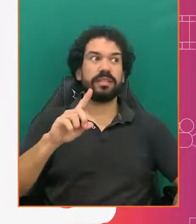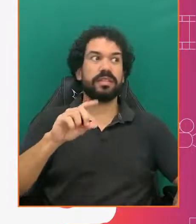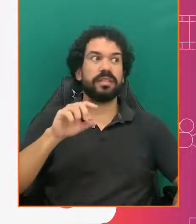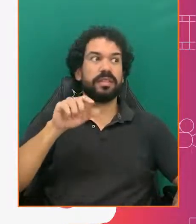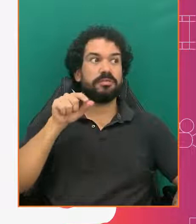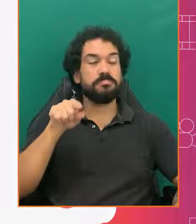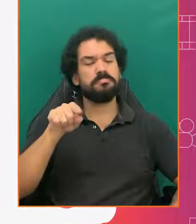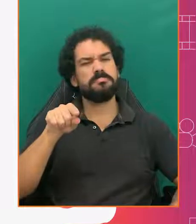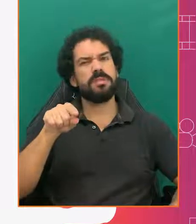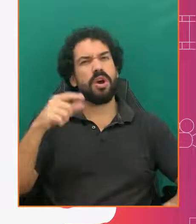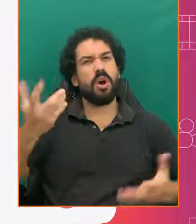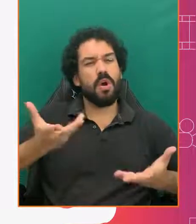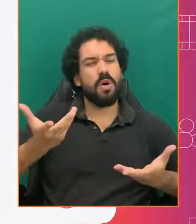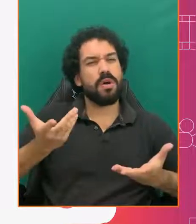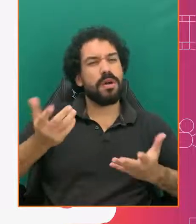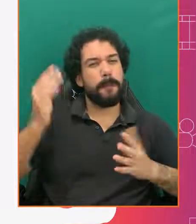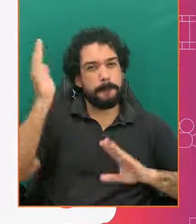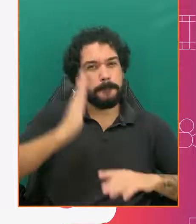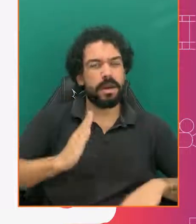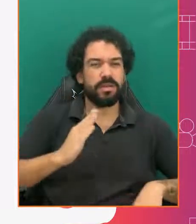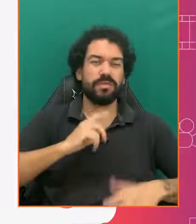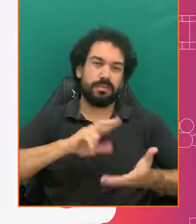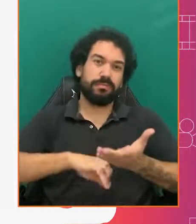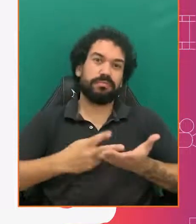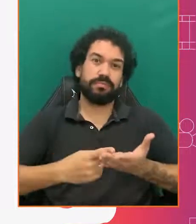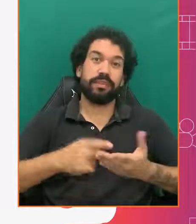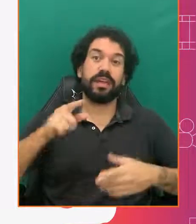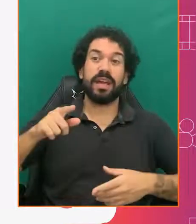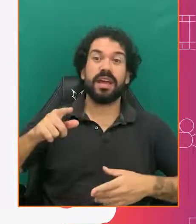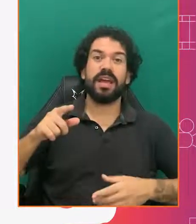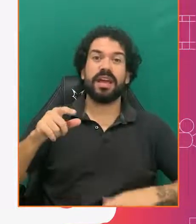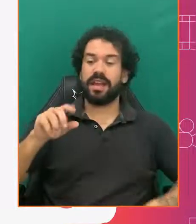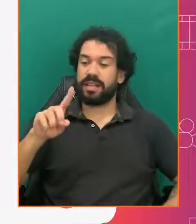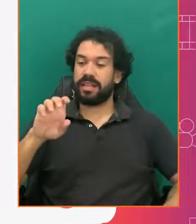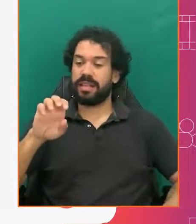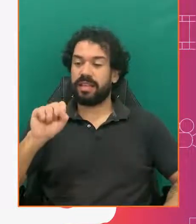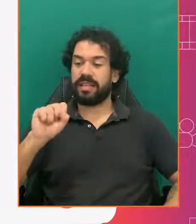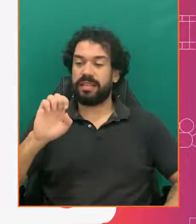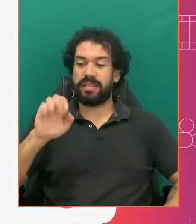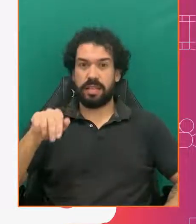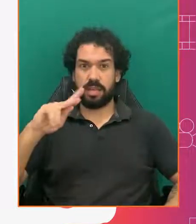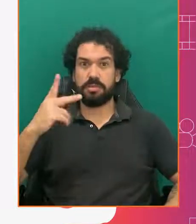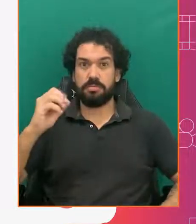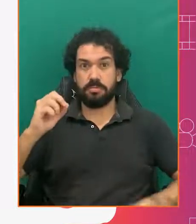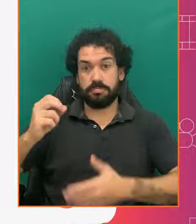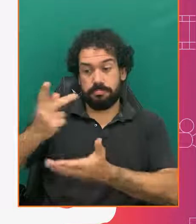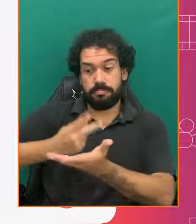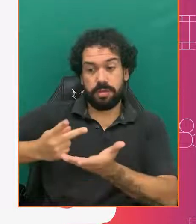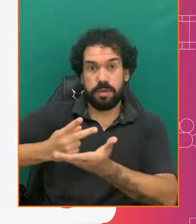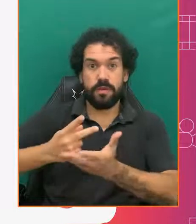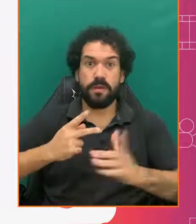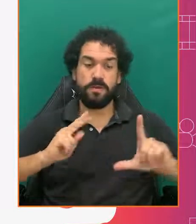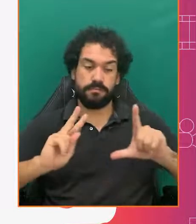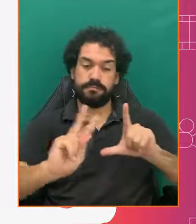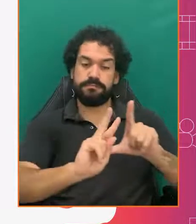Drawing, que no Brasil nós conhecemos como o princípio do desenho volumétrico.